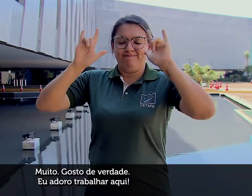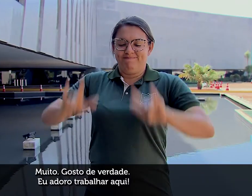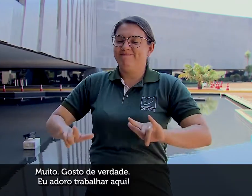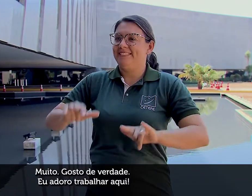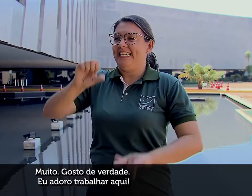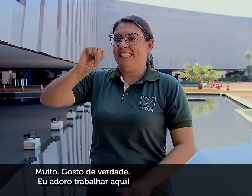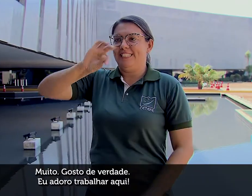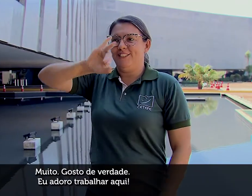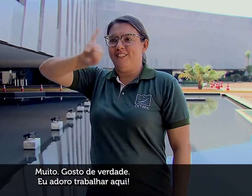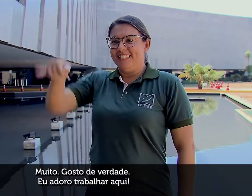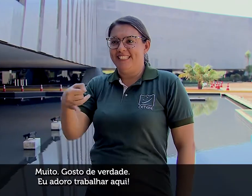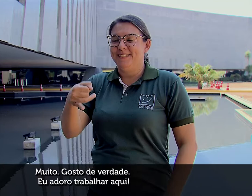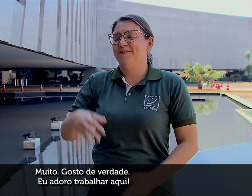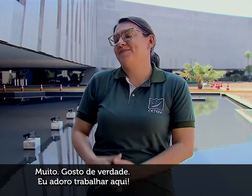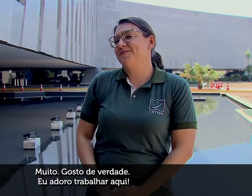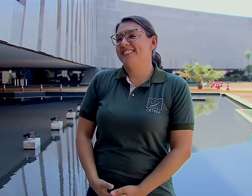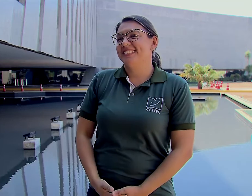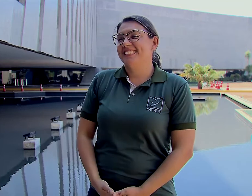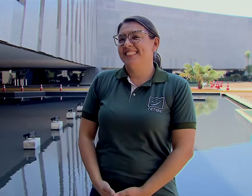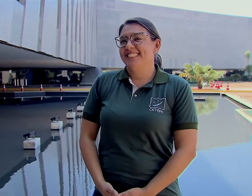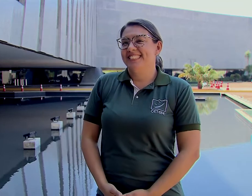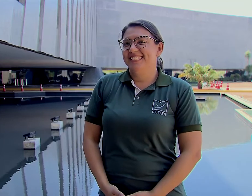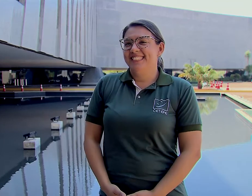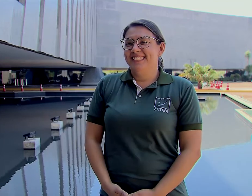Muito, gosto de verdade, eu adoro trabalhar aqui.